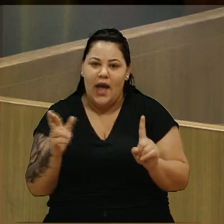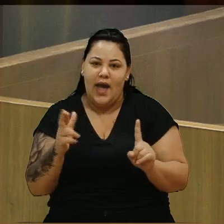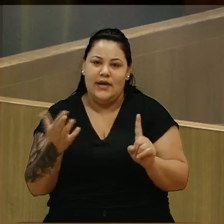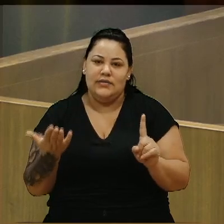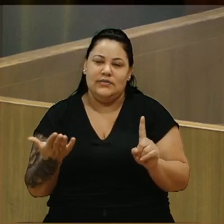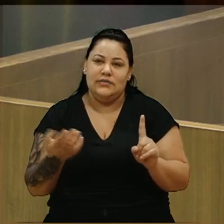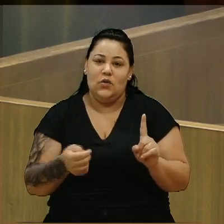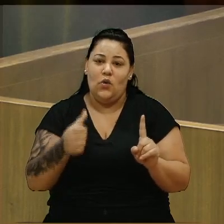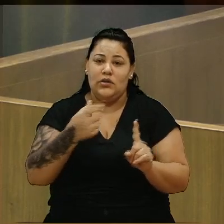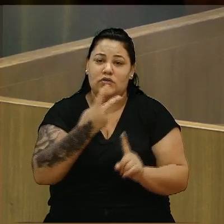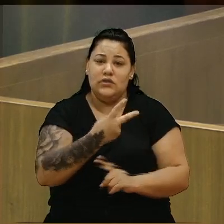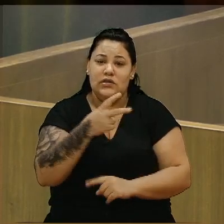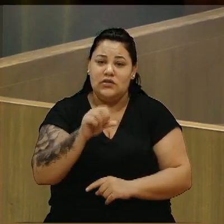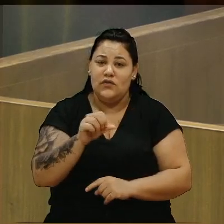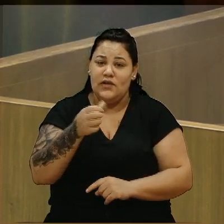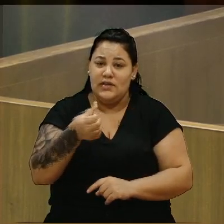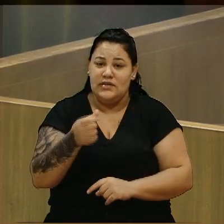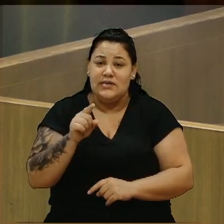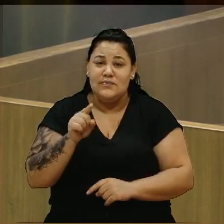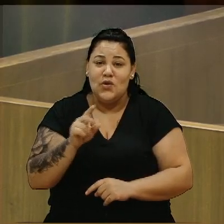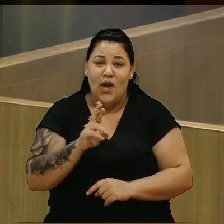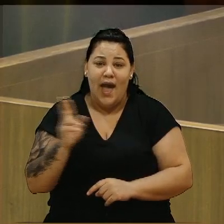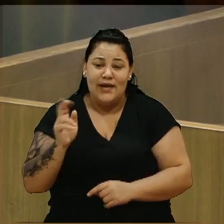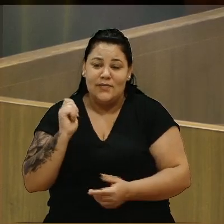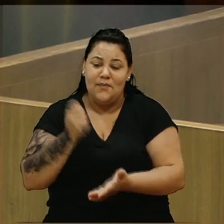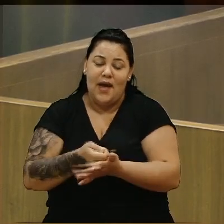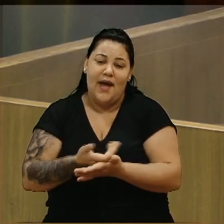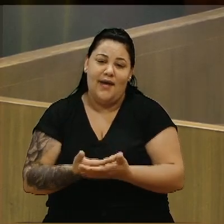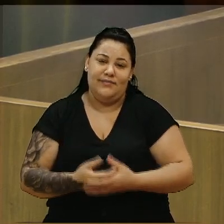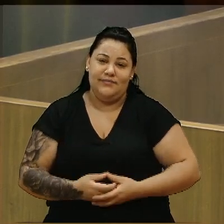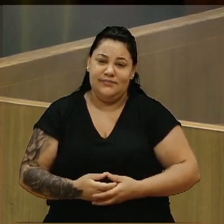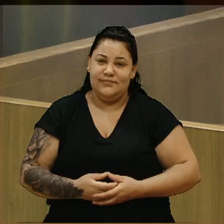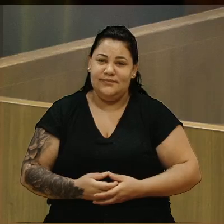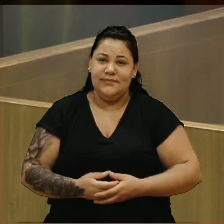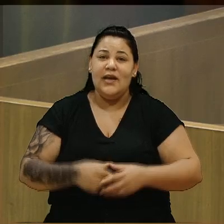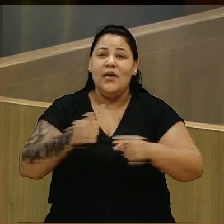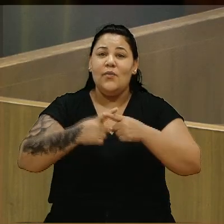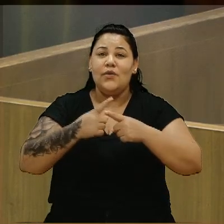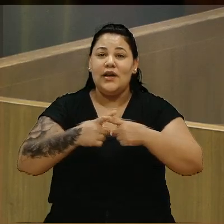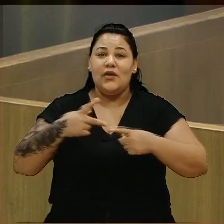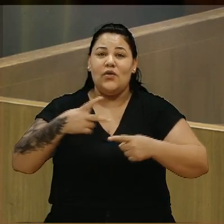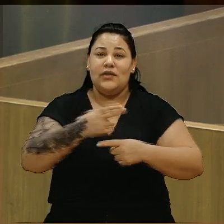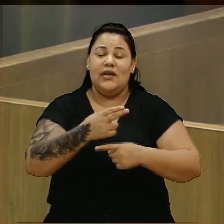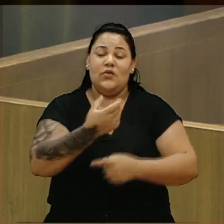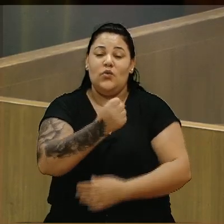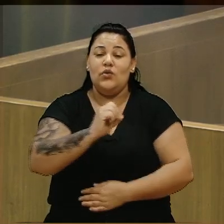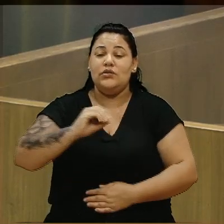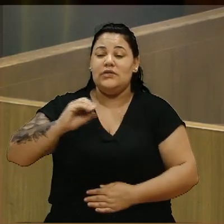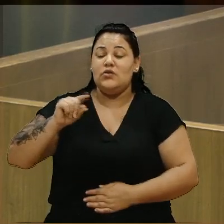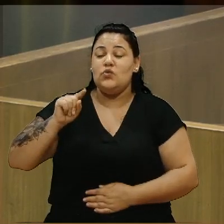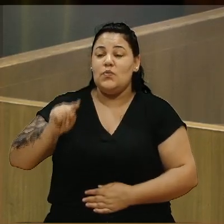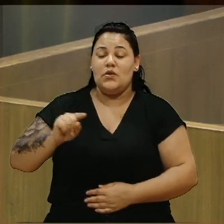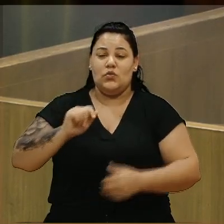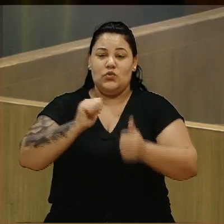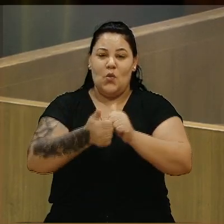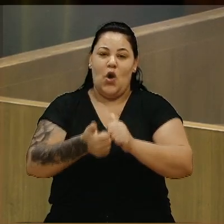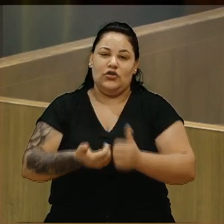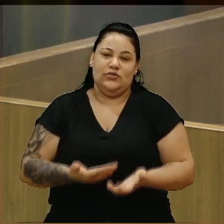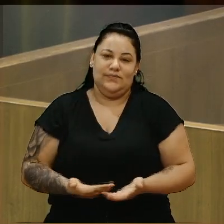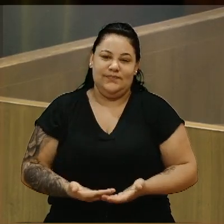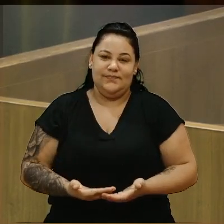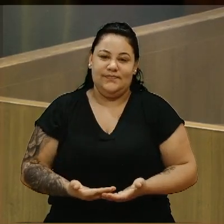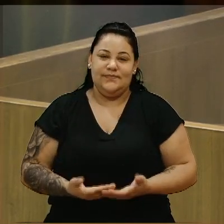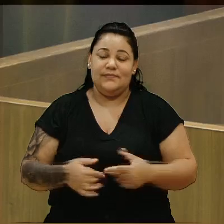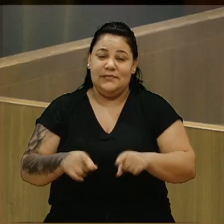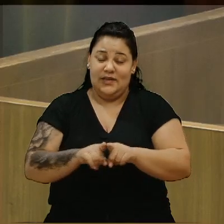R$ 296 mil aos cofres? Por que cortar R$ 800 mil do esporte? Além disso, durante